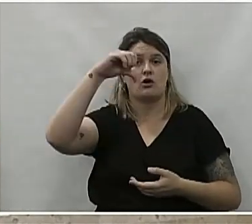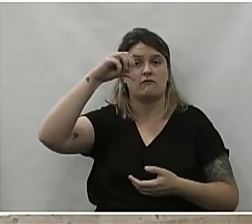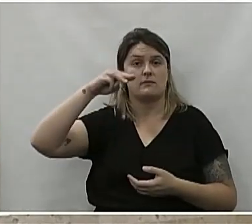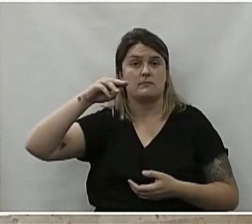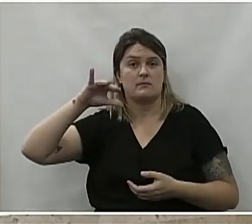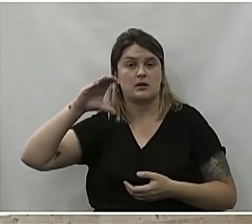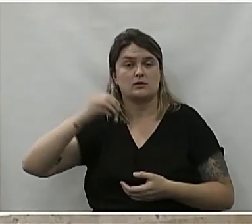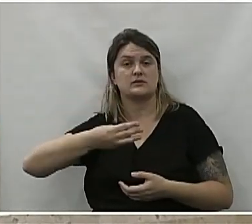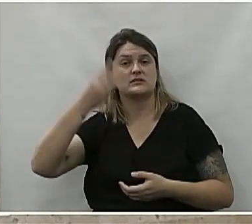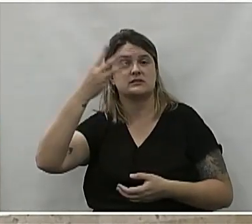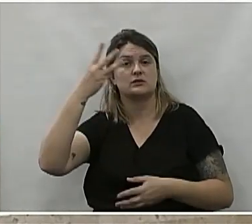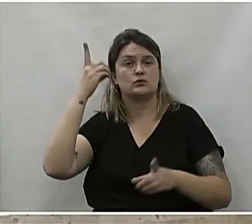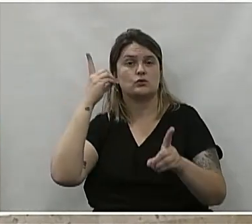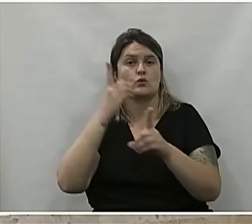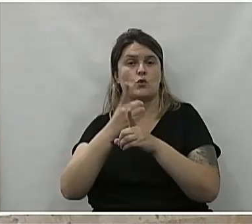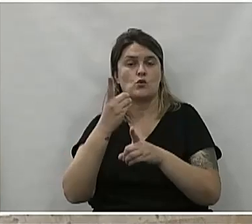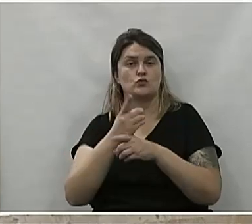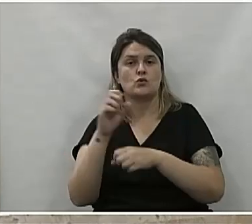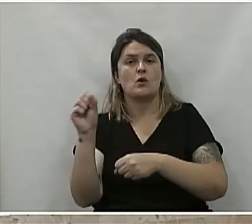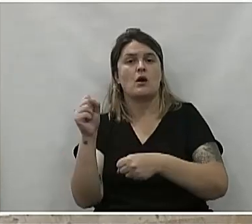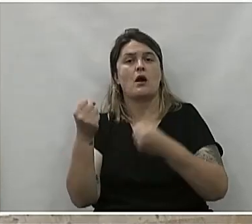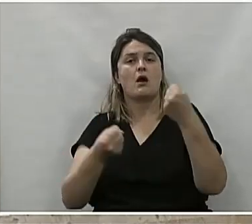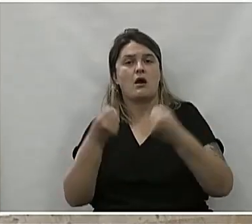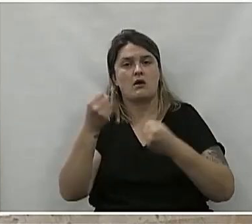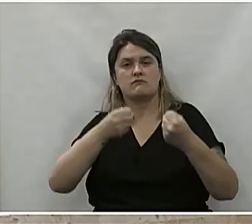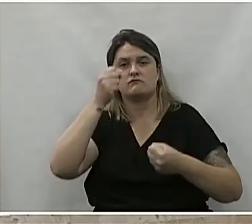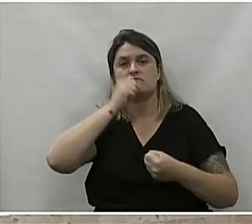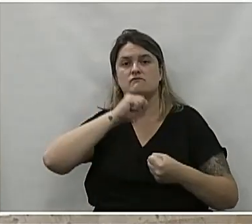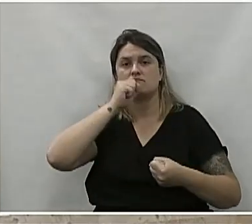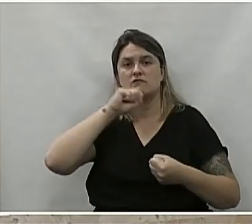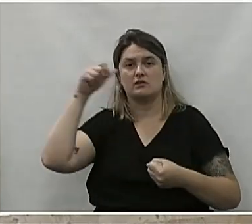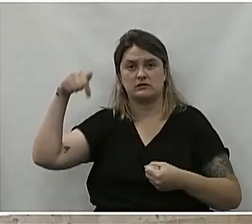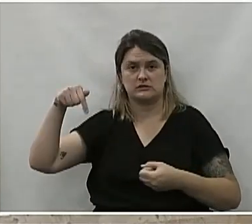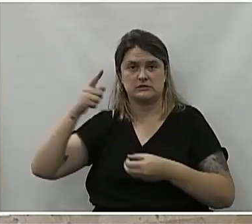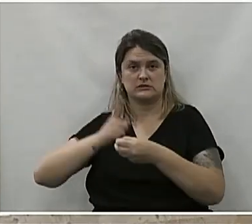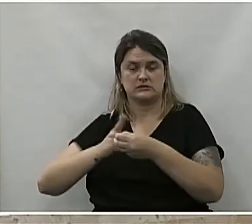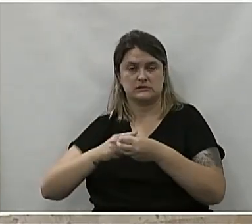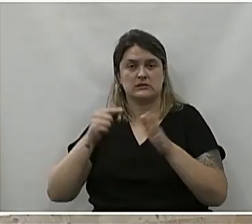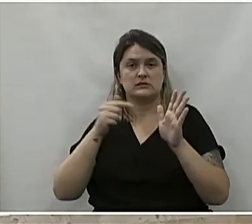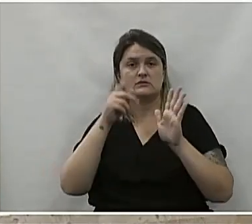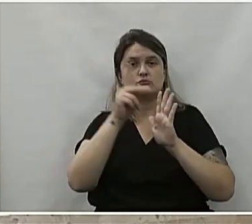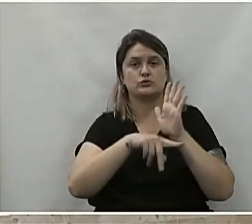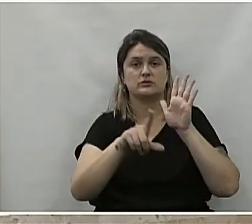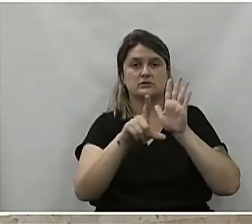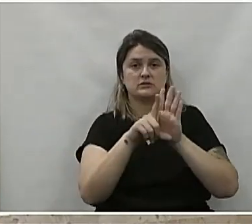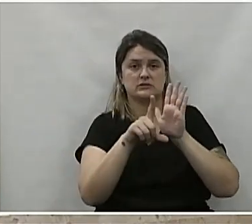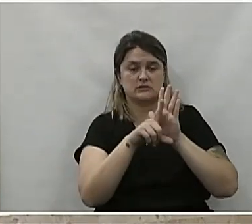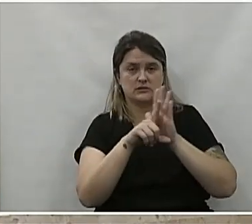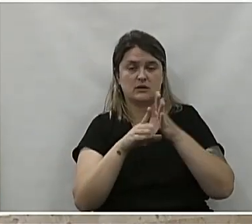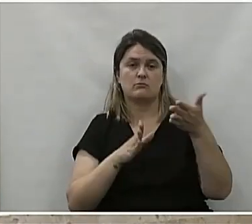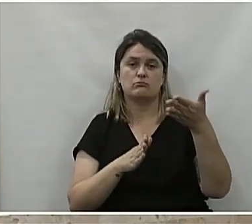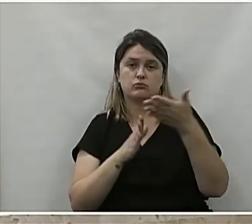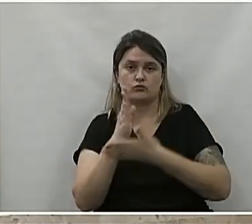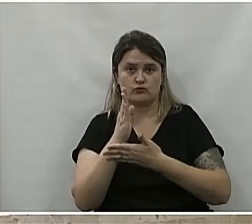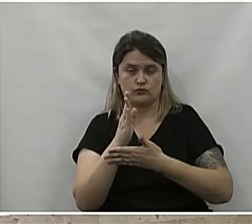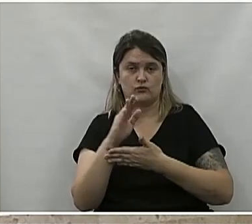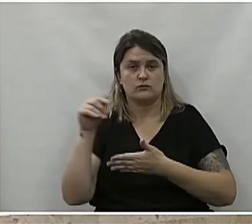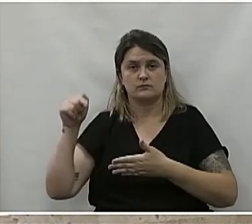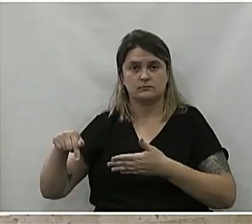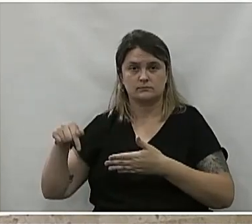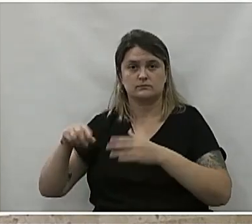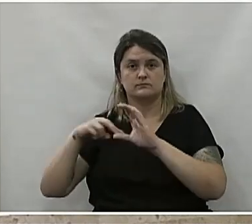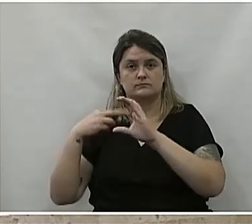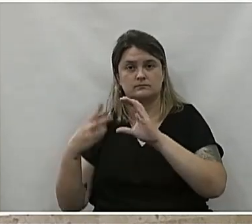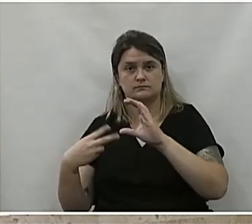maio O terceiro encontro De veículos antigos Do Vale do Iguaçu Esse que um projeto De lei Que foi aprovado Aqui na Câmara De